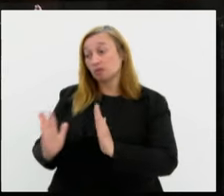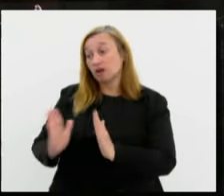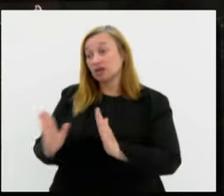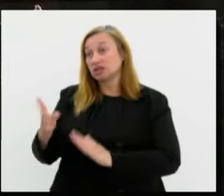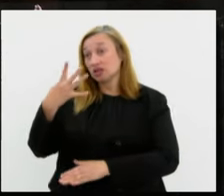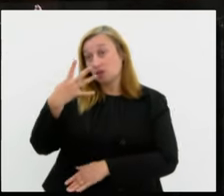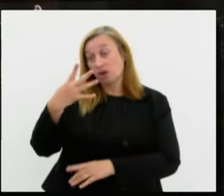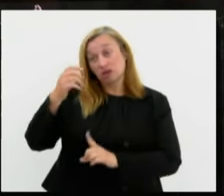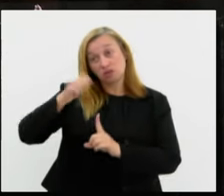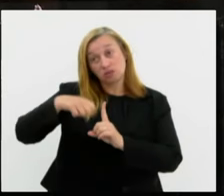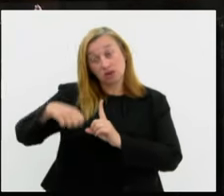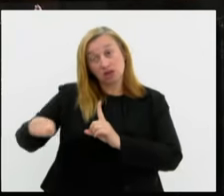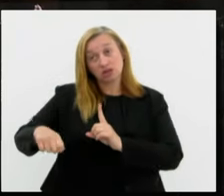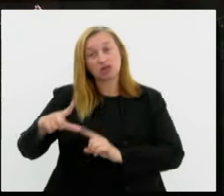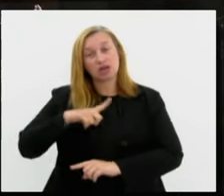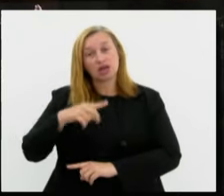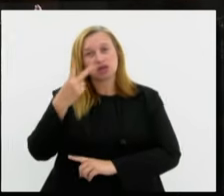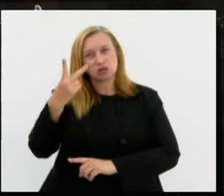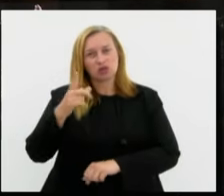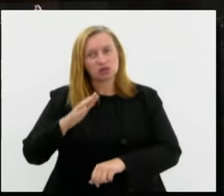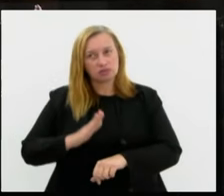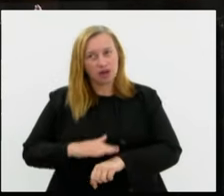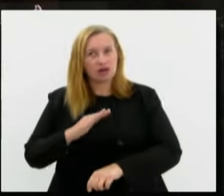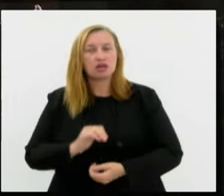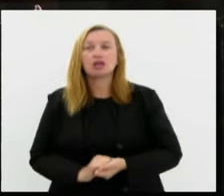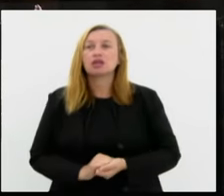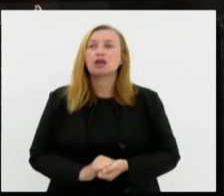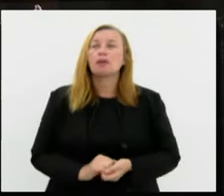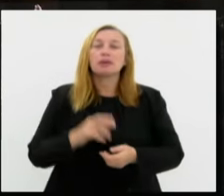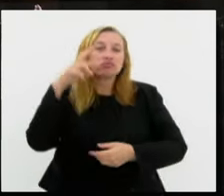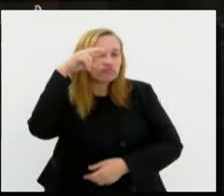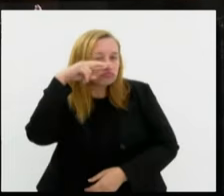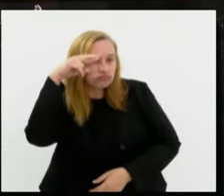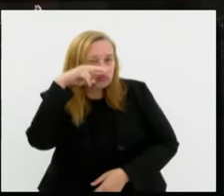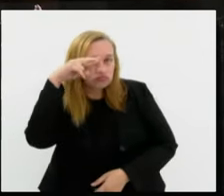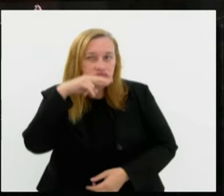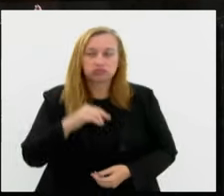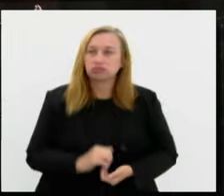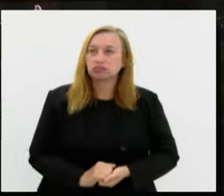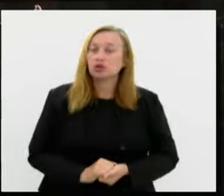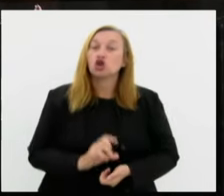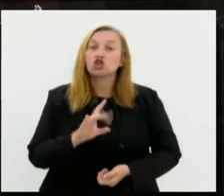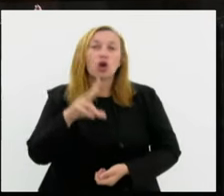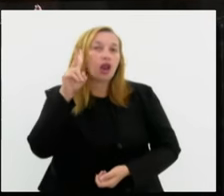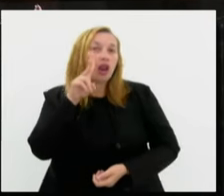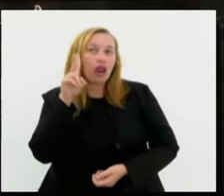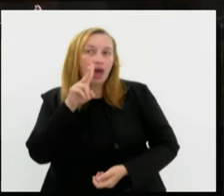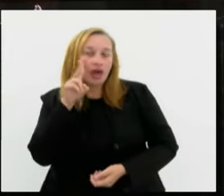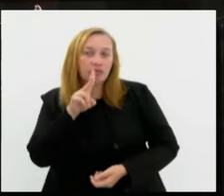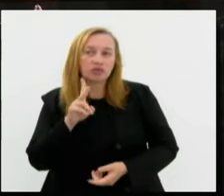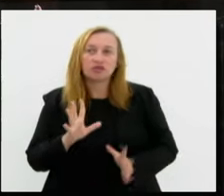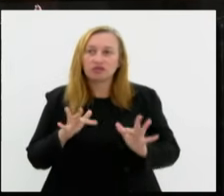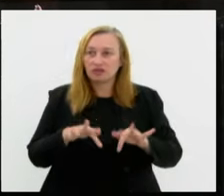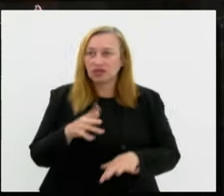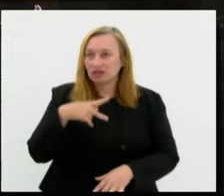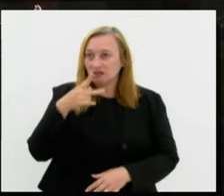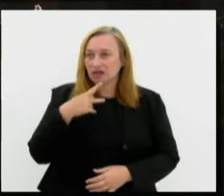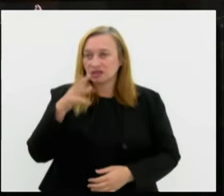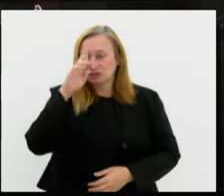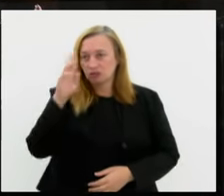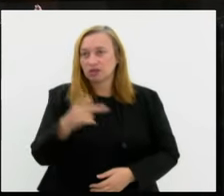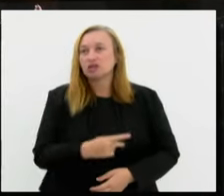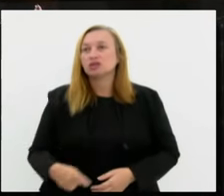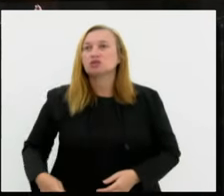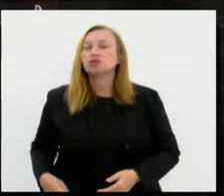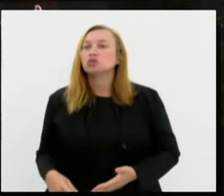passaram 2, seriam mais 2, para a investigação. E só lembro, e estou finalizando, presidente, que